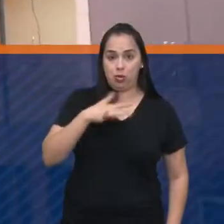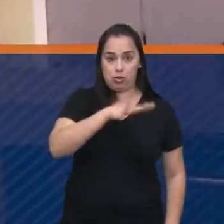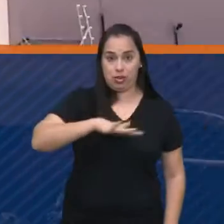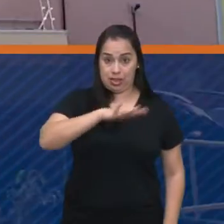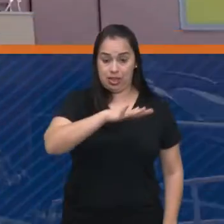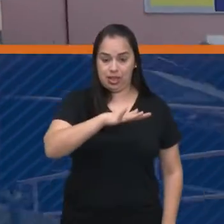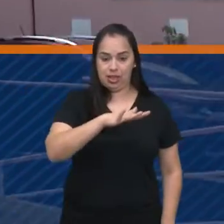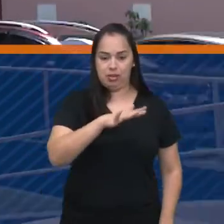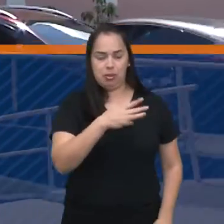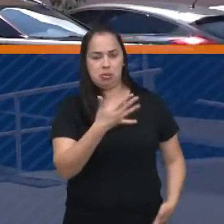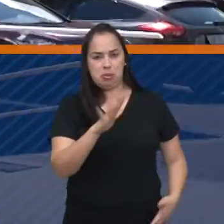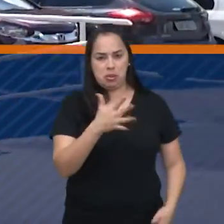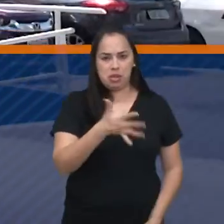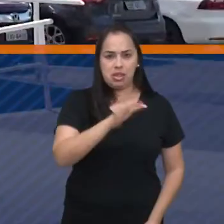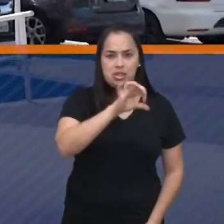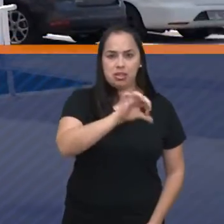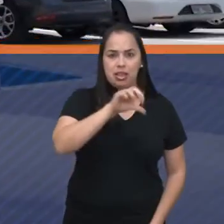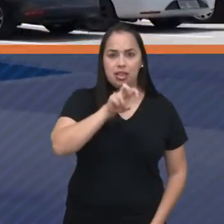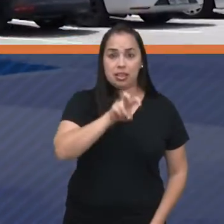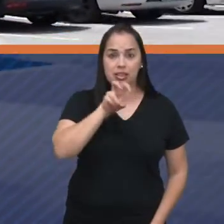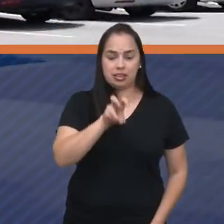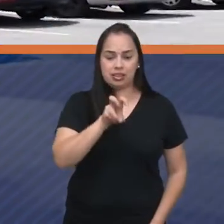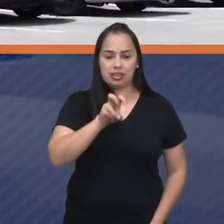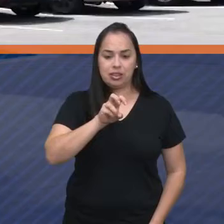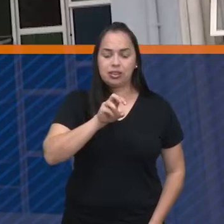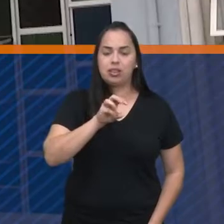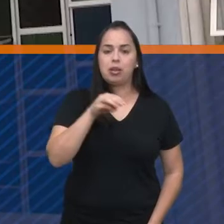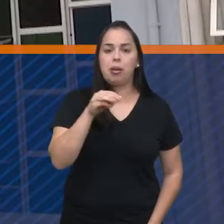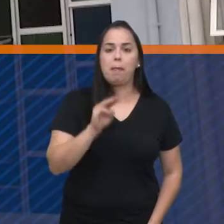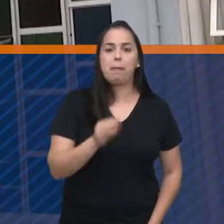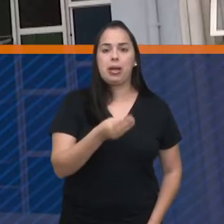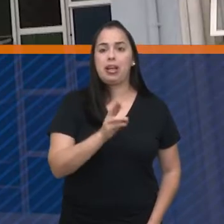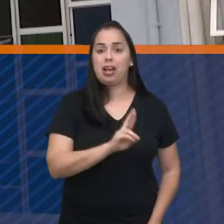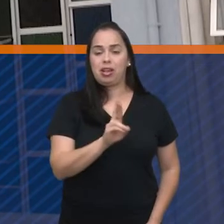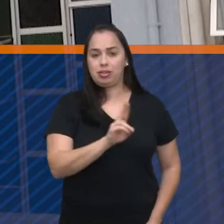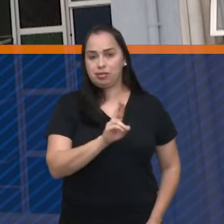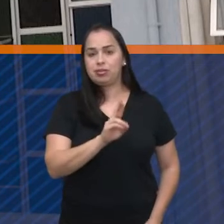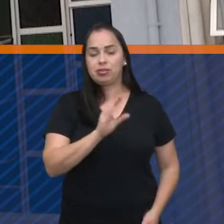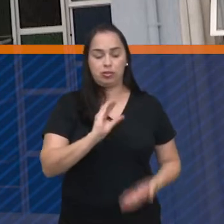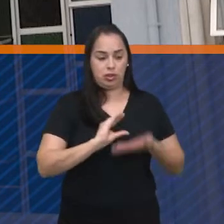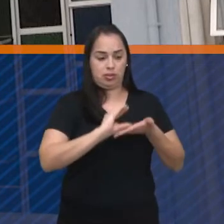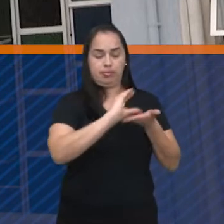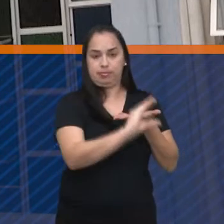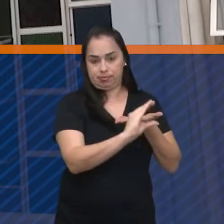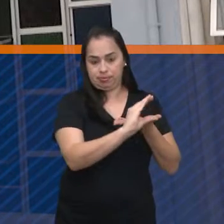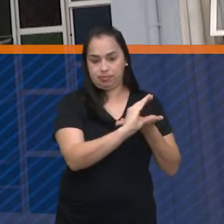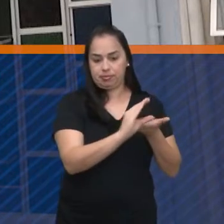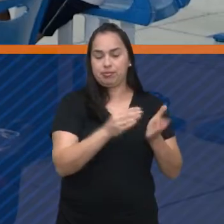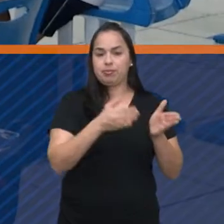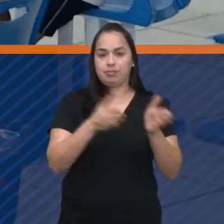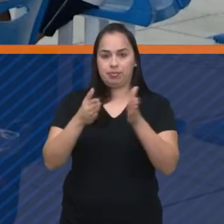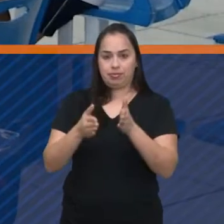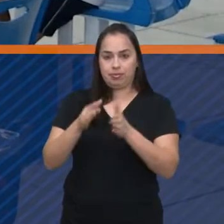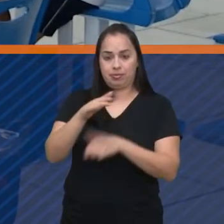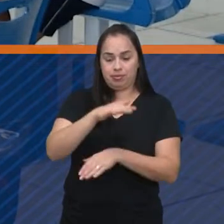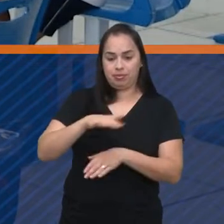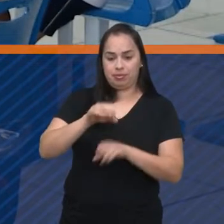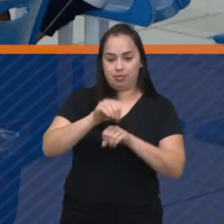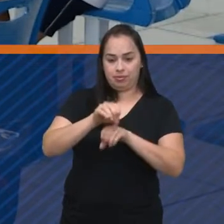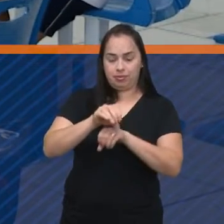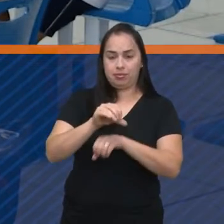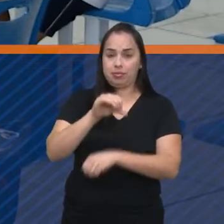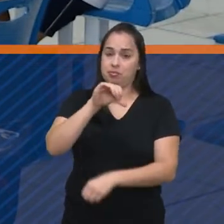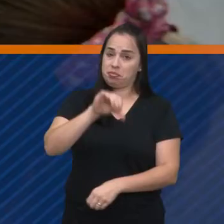de saúde deve ficar com a maior parcela da verba prevista um total de 955 milhões de reais a